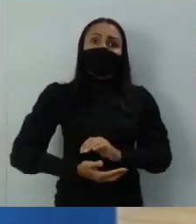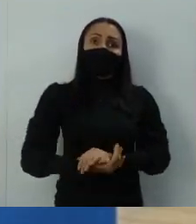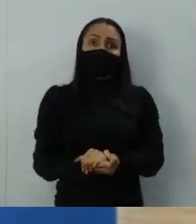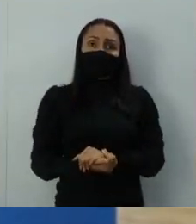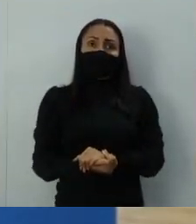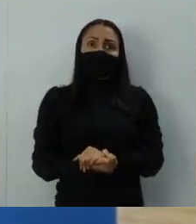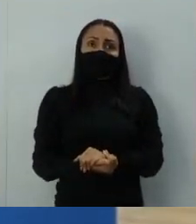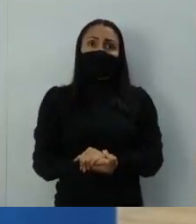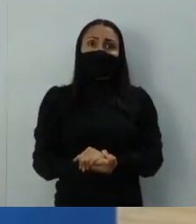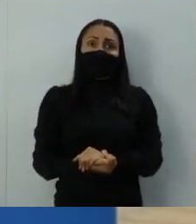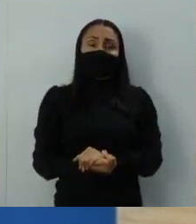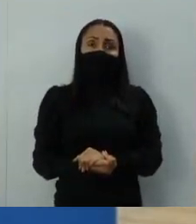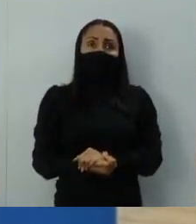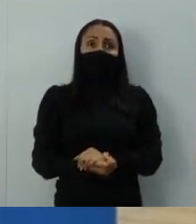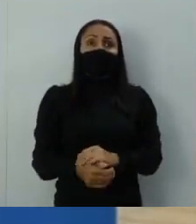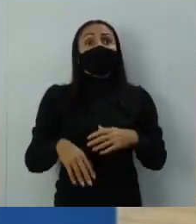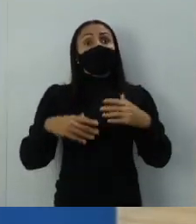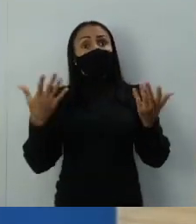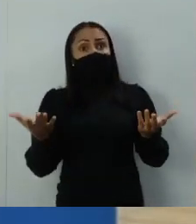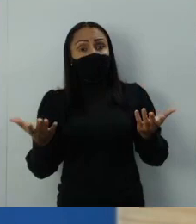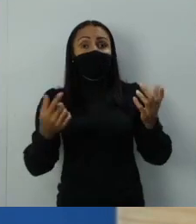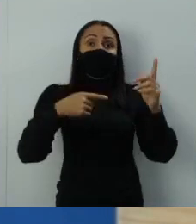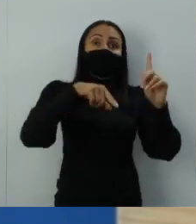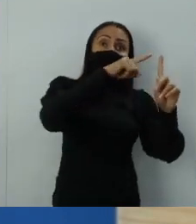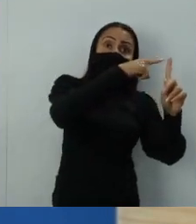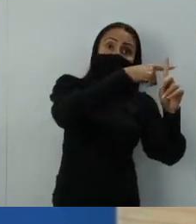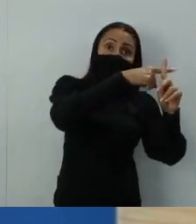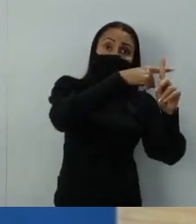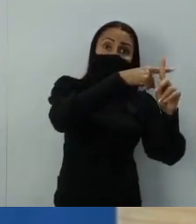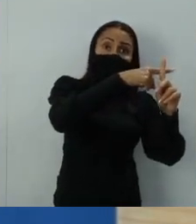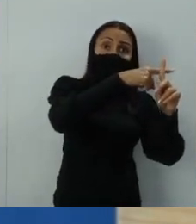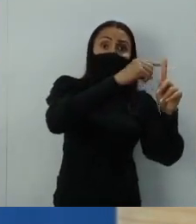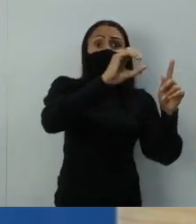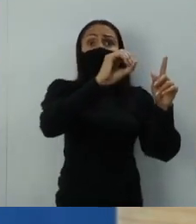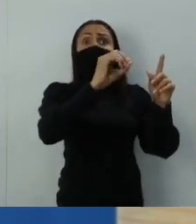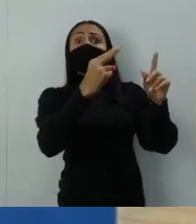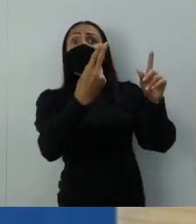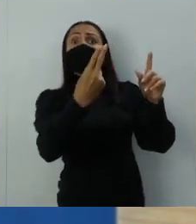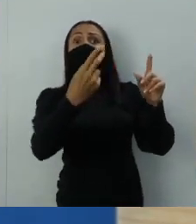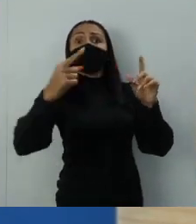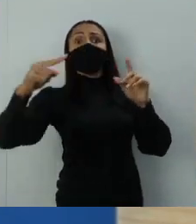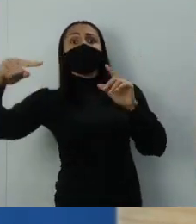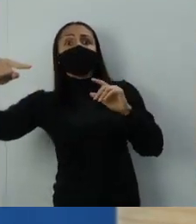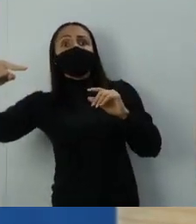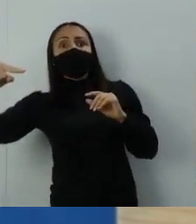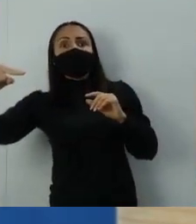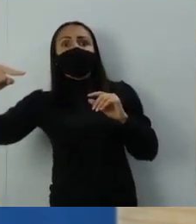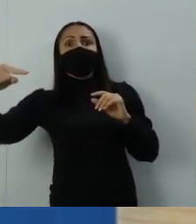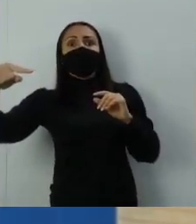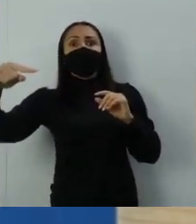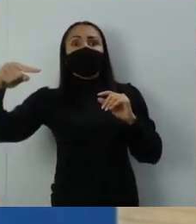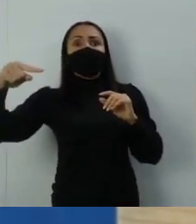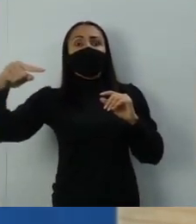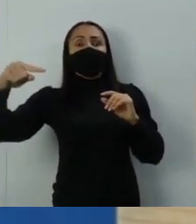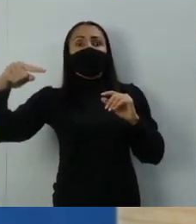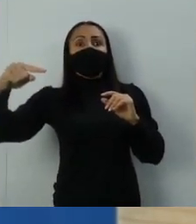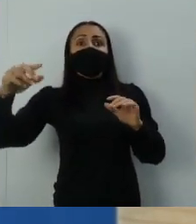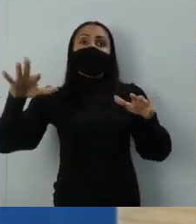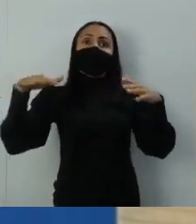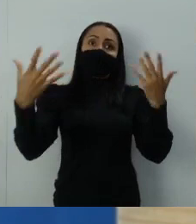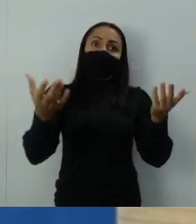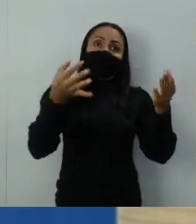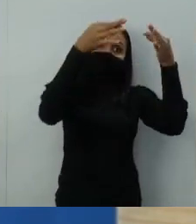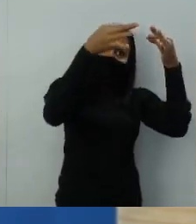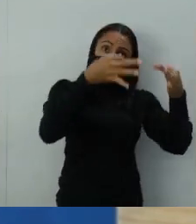ela é positiva ou ela é o quê? Negativa. É isso que vai determinar se uma ideologia é certa ou se uma ideologia é